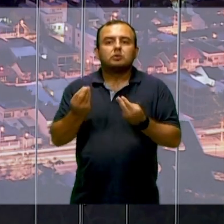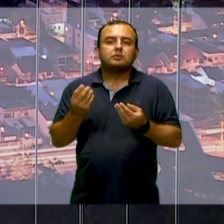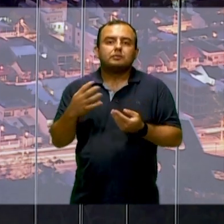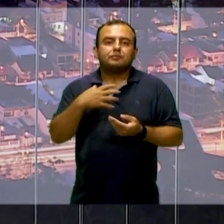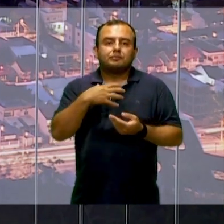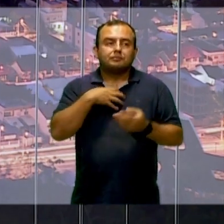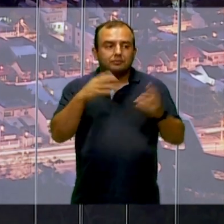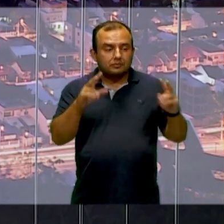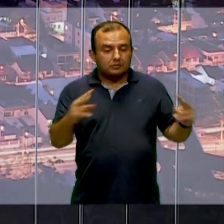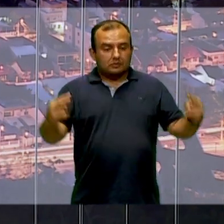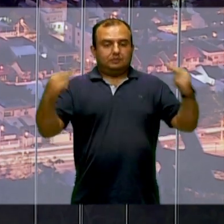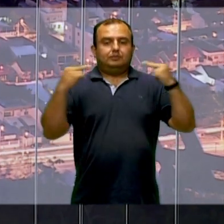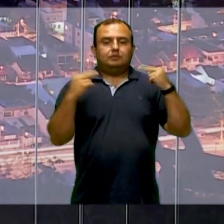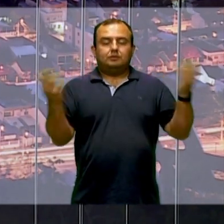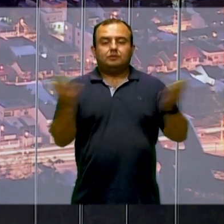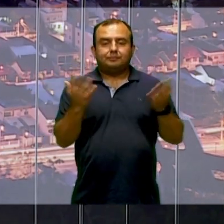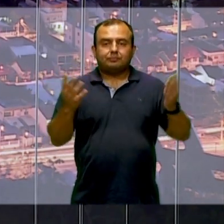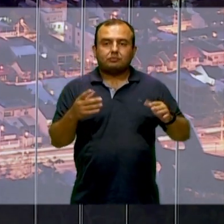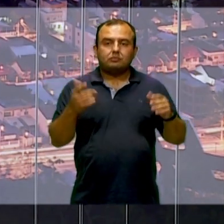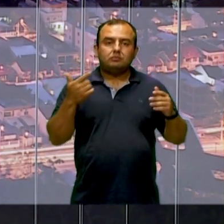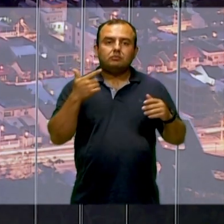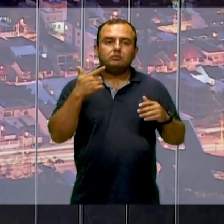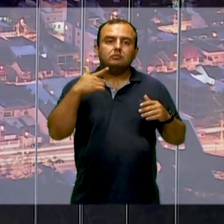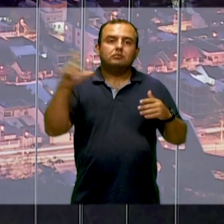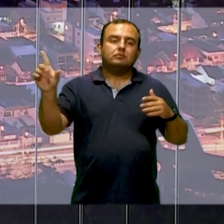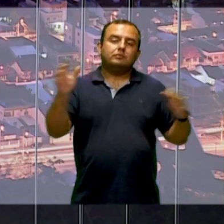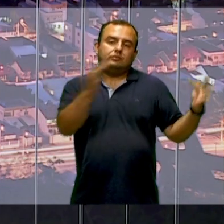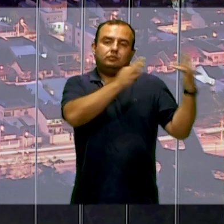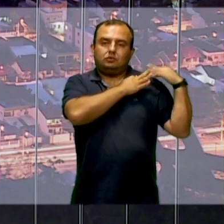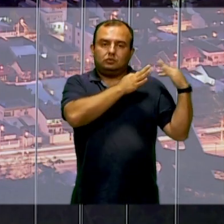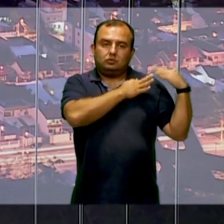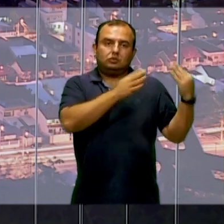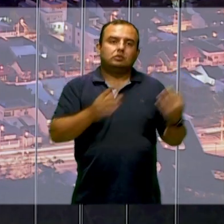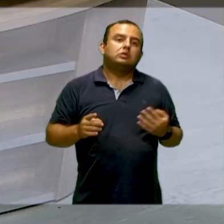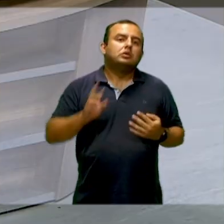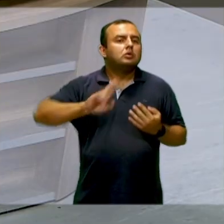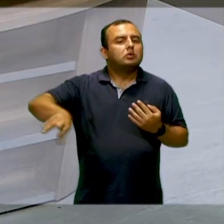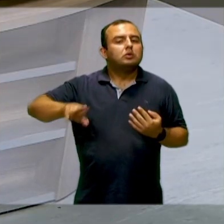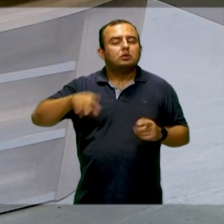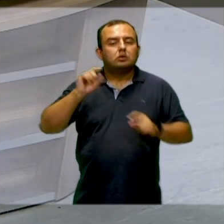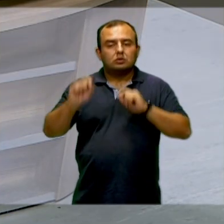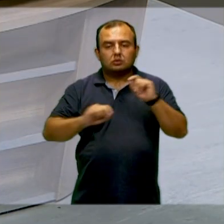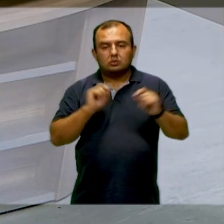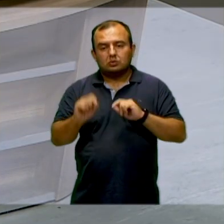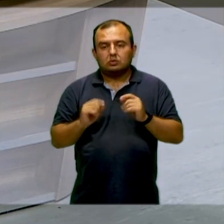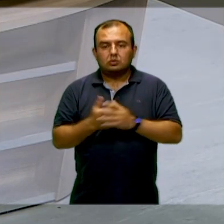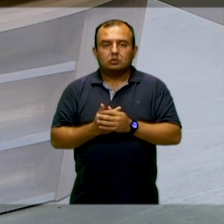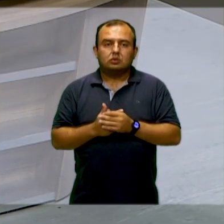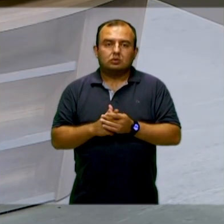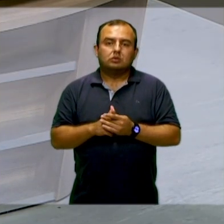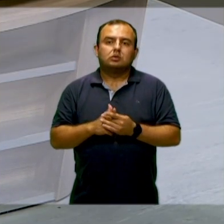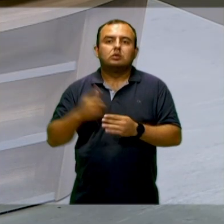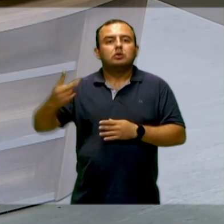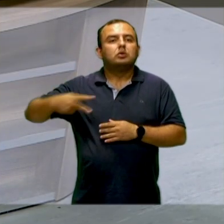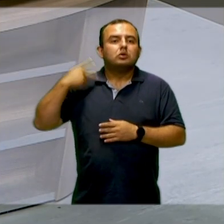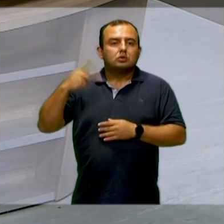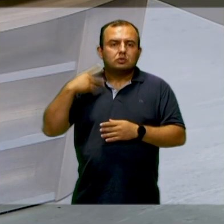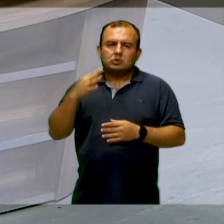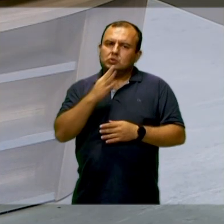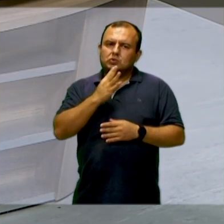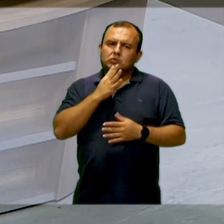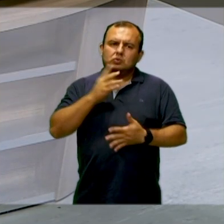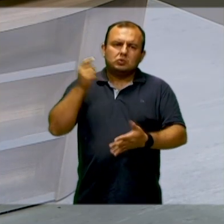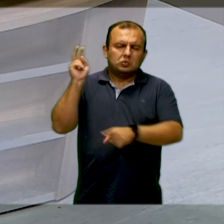está se vendo agora nessa outra função que não aquela da vereadora que a gente